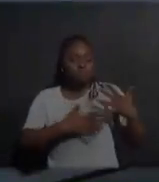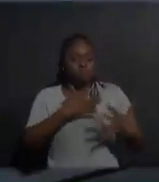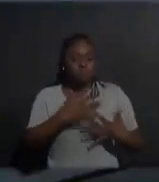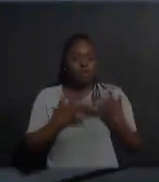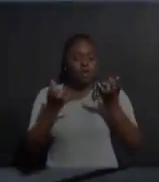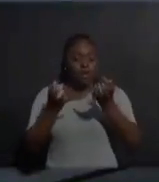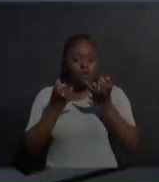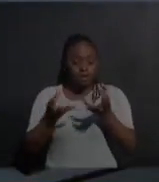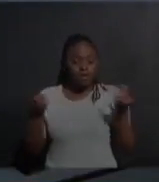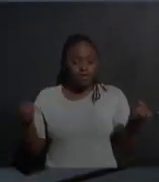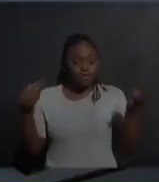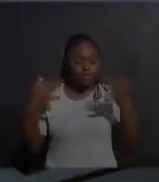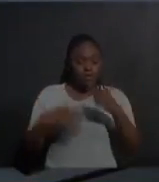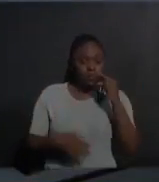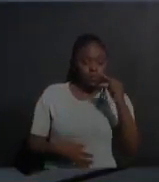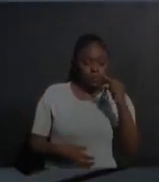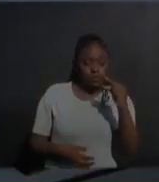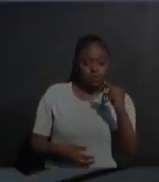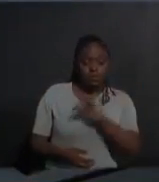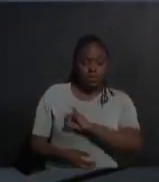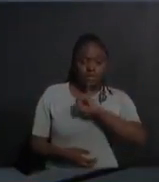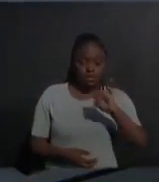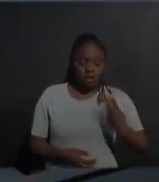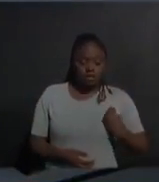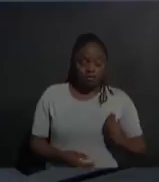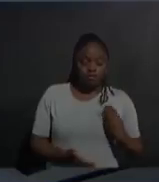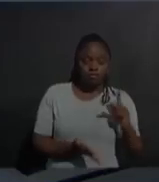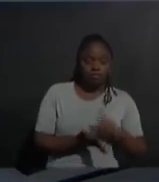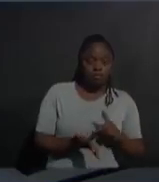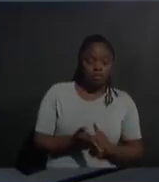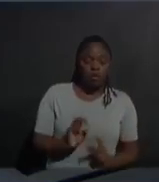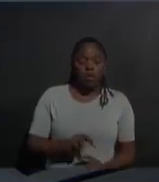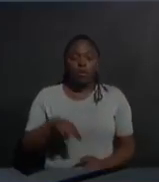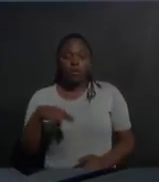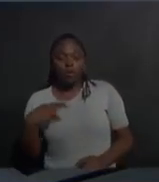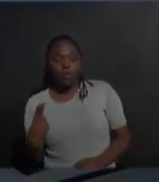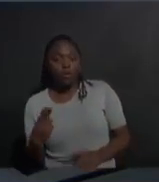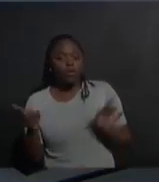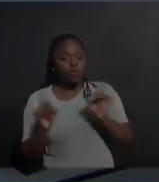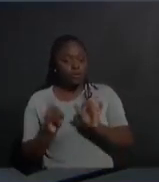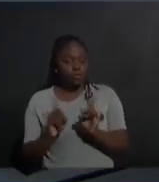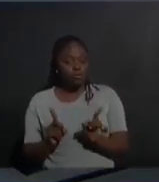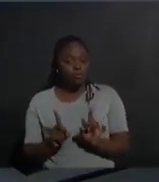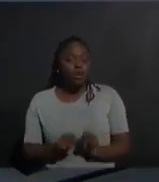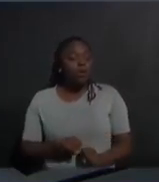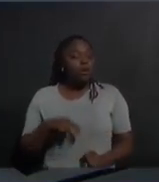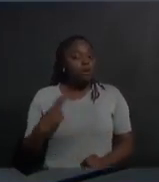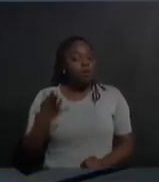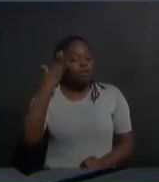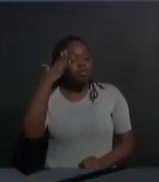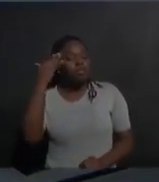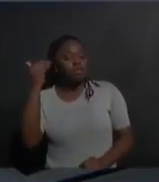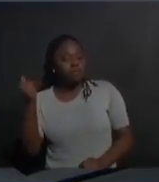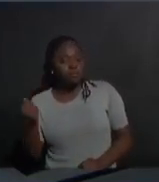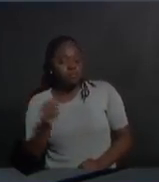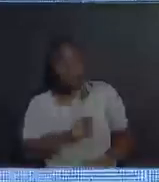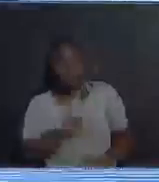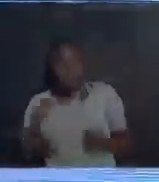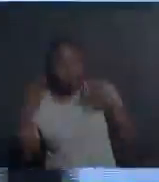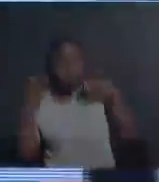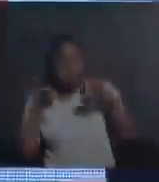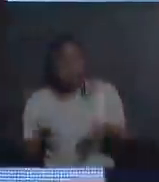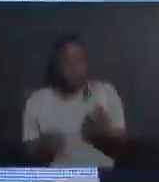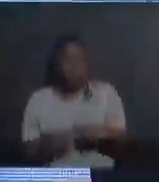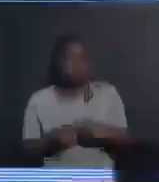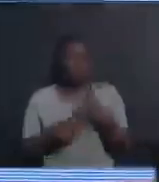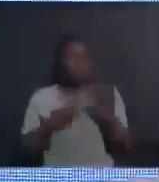para a gente ver se a gente está vivendo um avivamento, se não está vivendo um avivamento, ou pelo menos para saber que ele chegou quando ele chegar. Porque senão